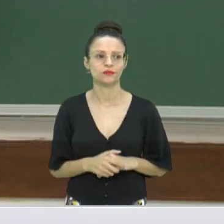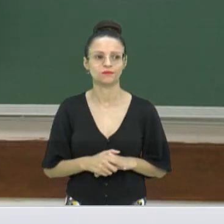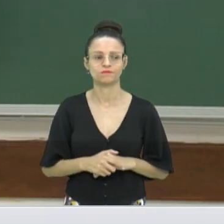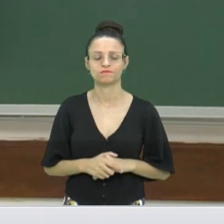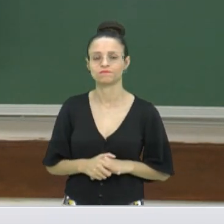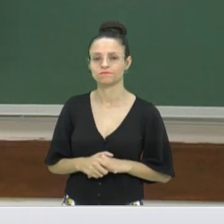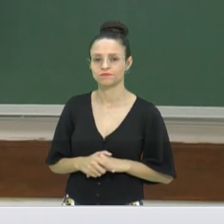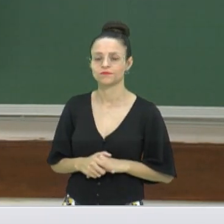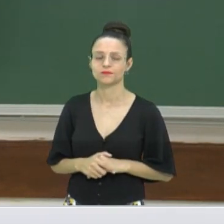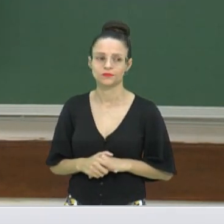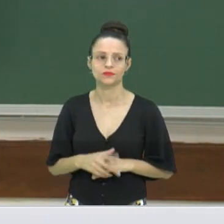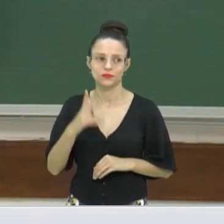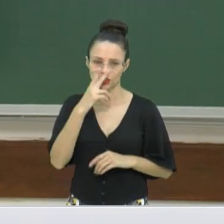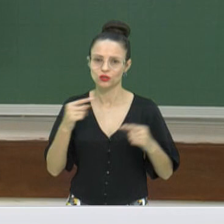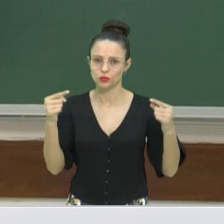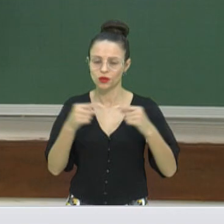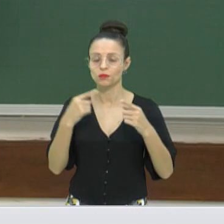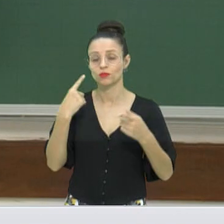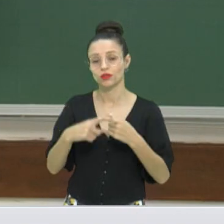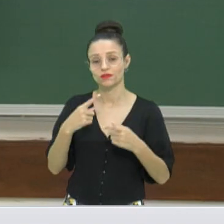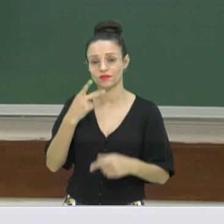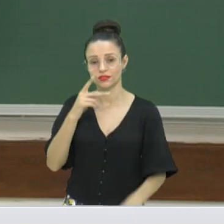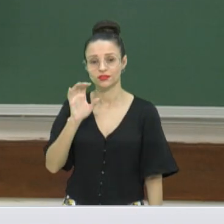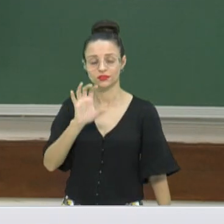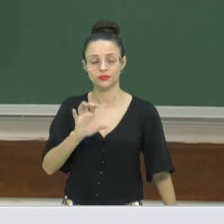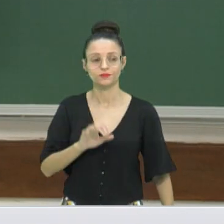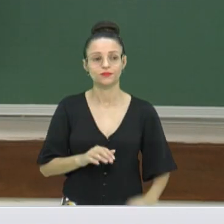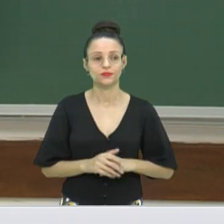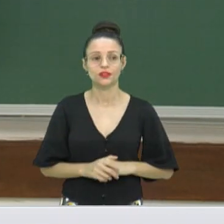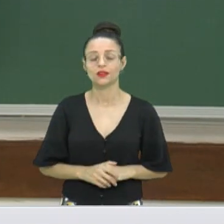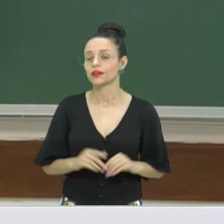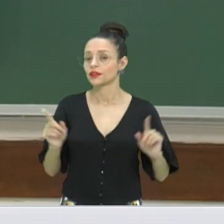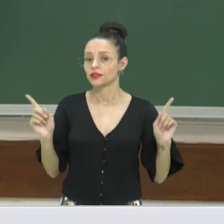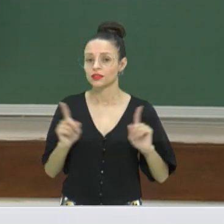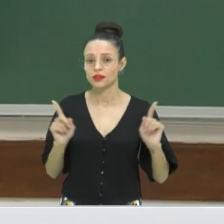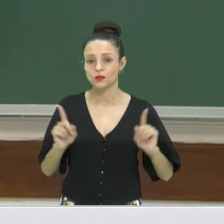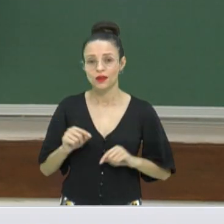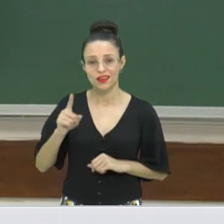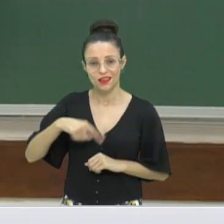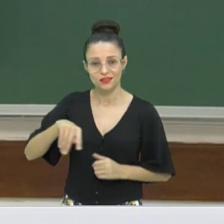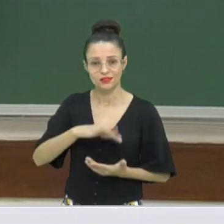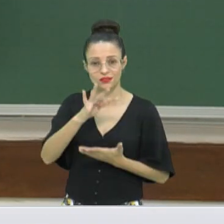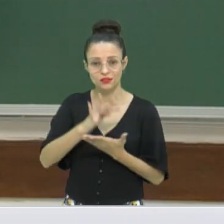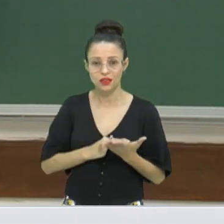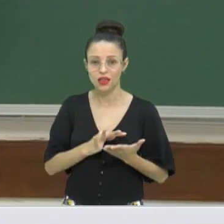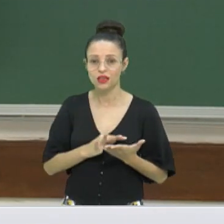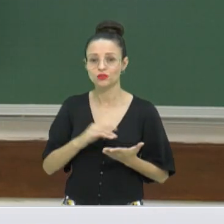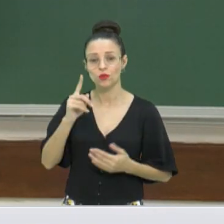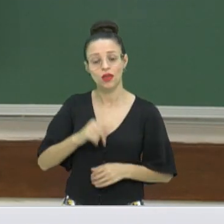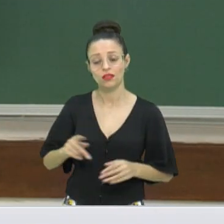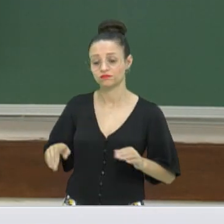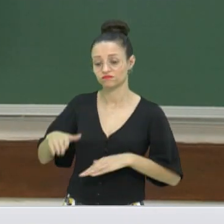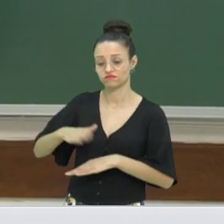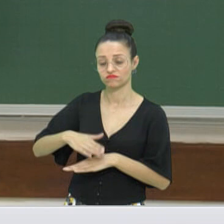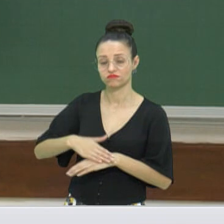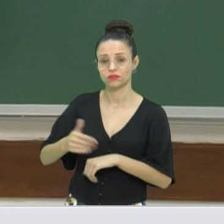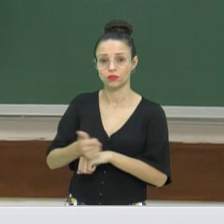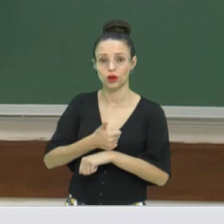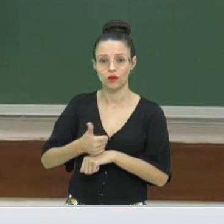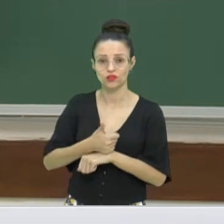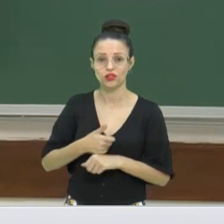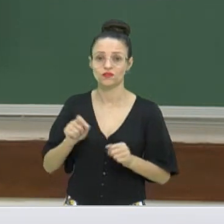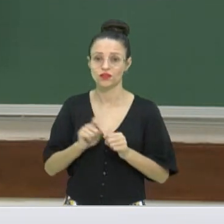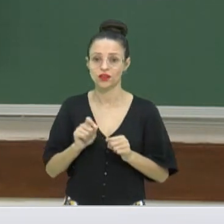eu marquei também, acho que condiz lá, porque diz assim, ó, porque nem sempre esses textos de fake news, eles são feitos por profissionais.